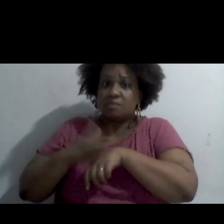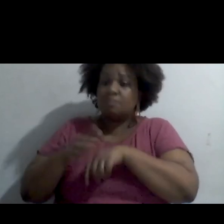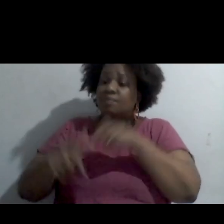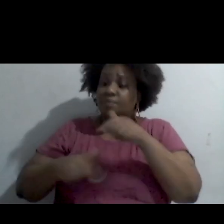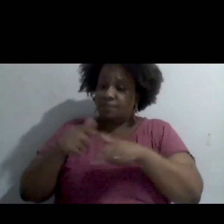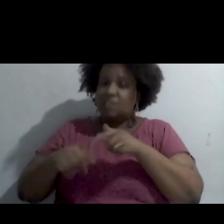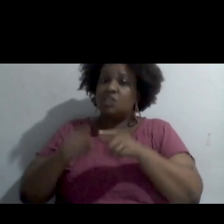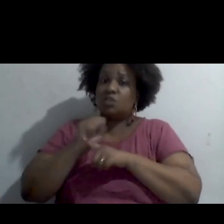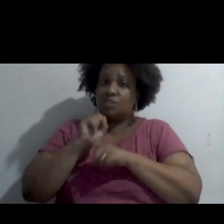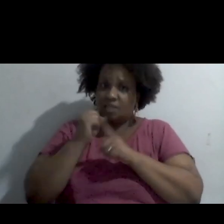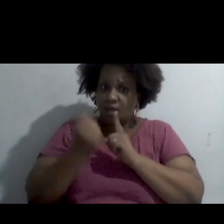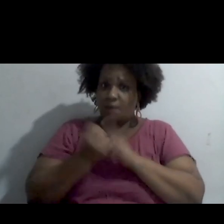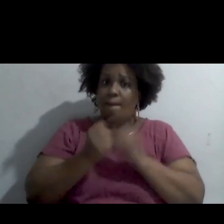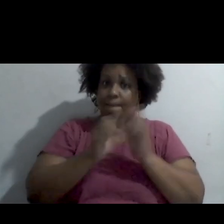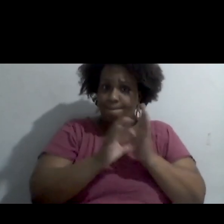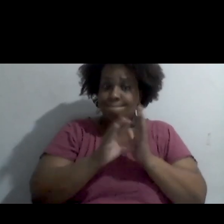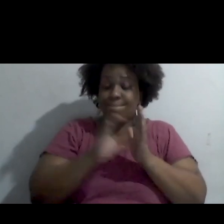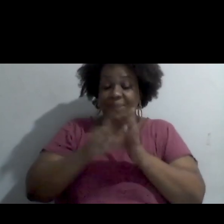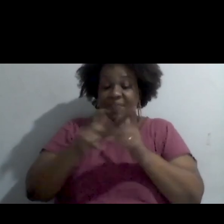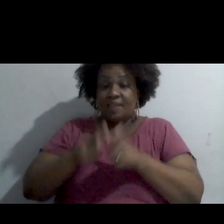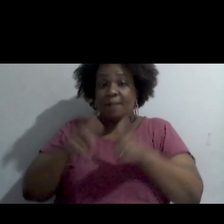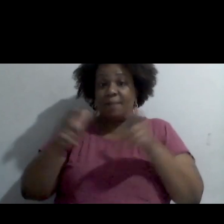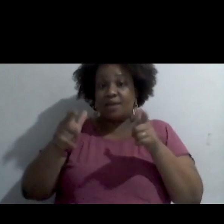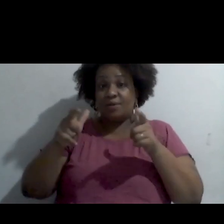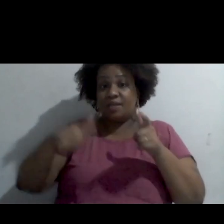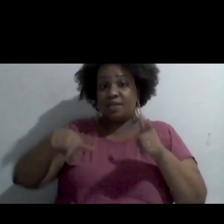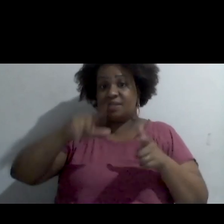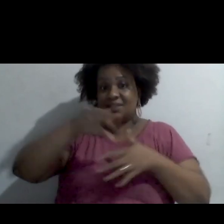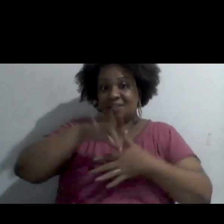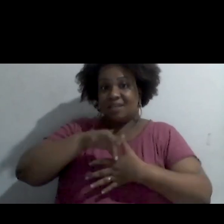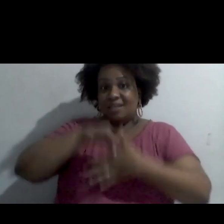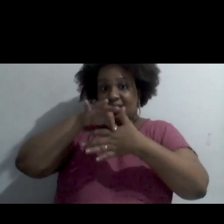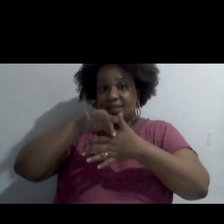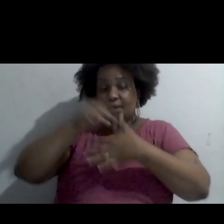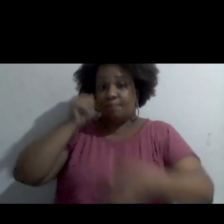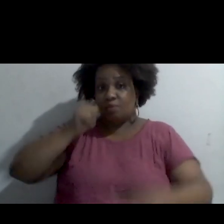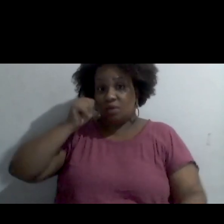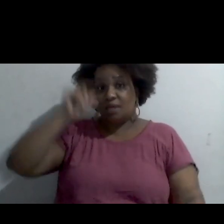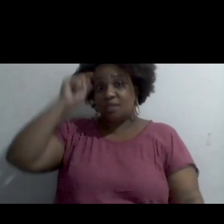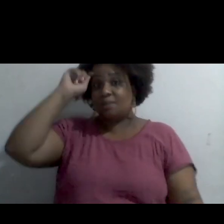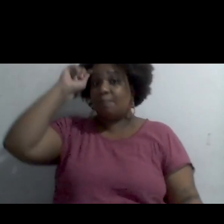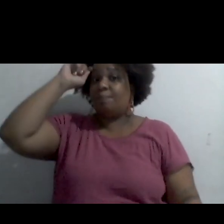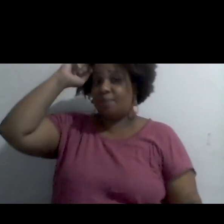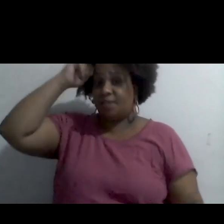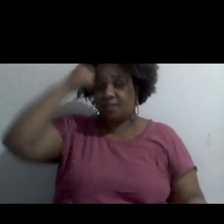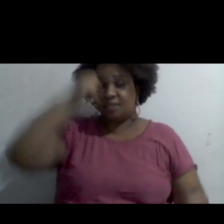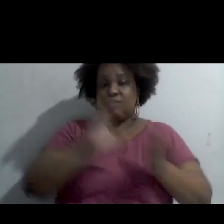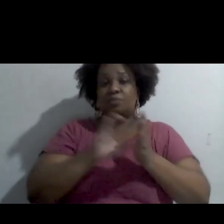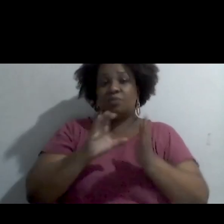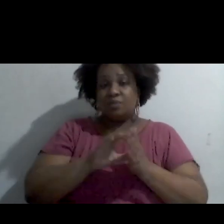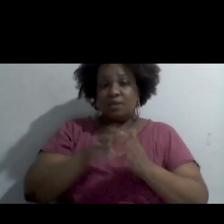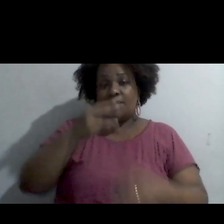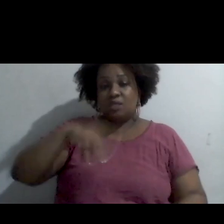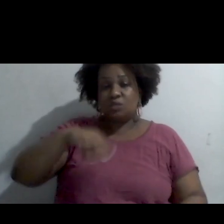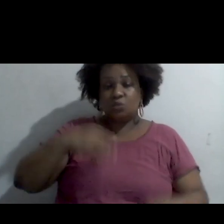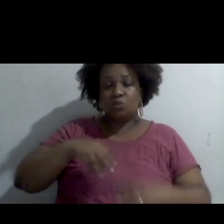nas comunidades. A maioria das líderes das quadrilhas são mulheres pretas da comunidade de Perovais, Massaranduba,